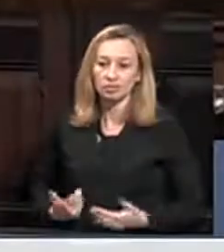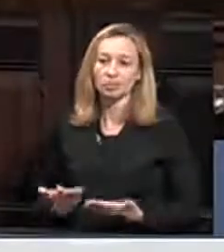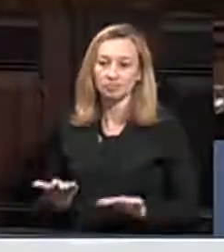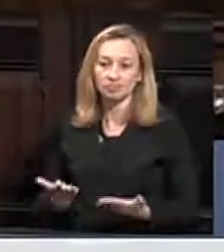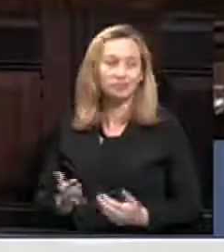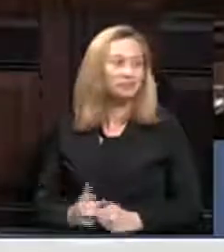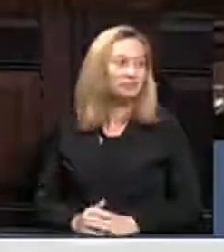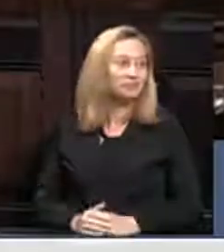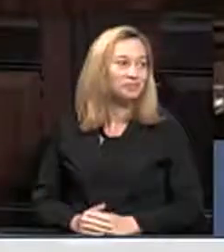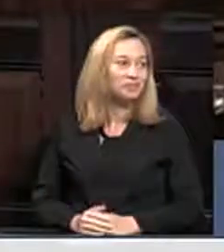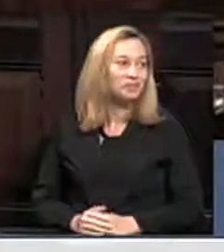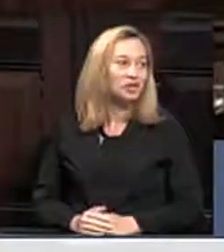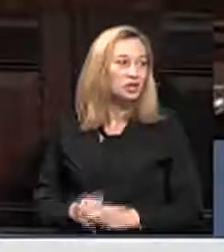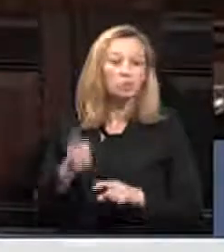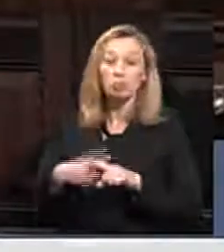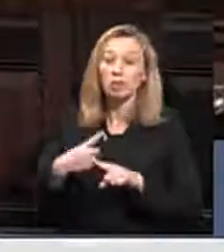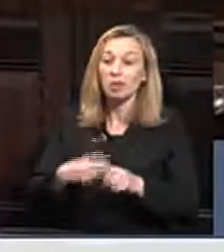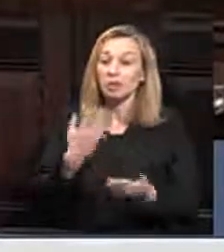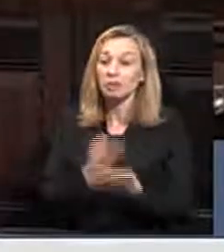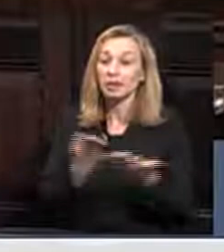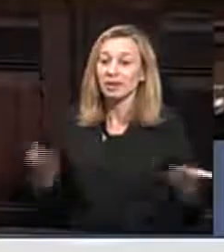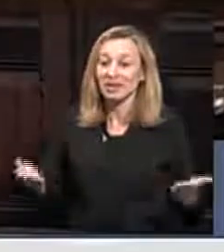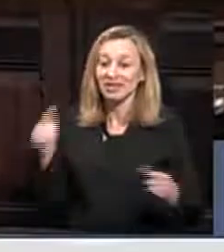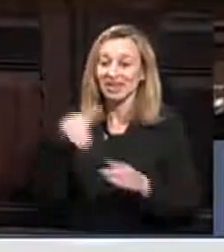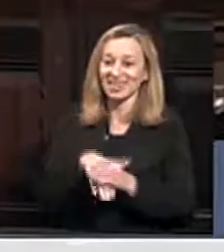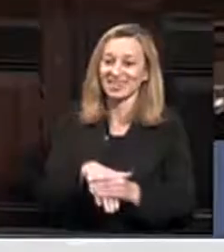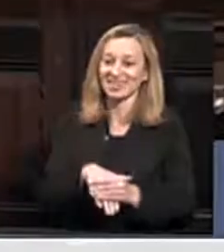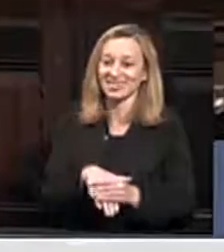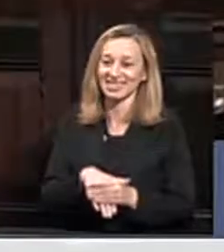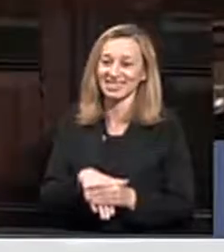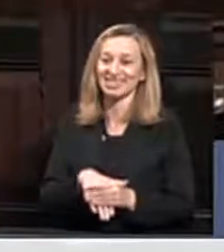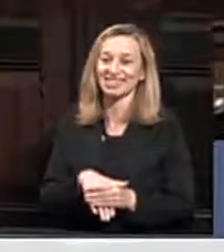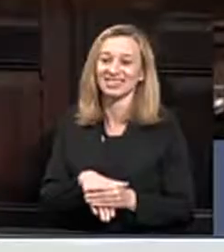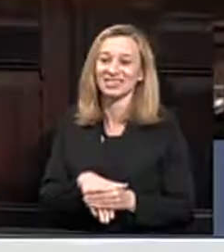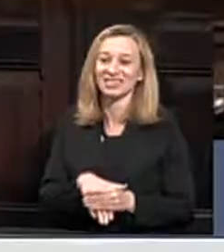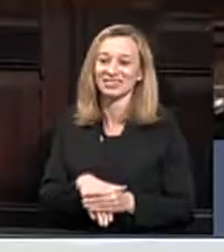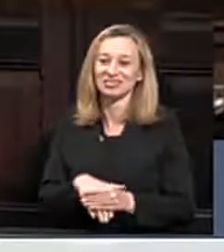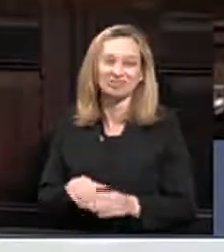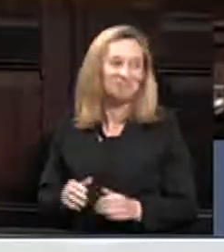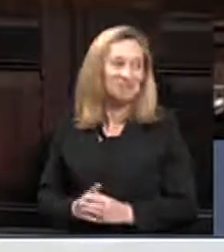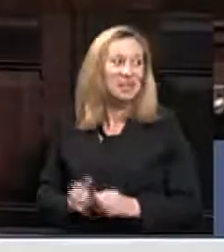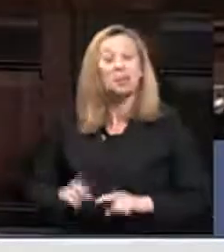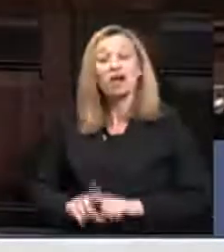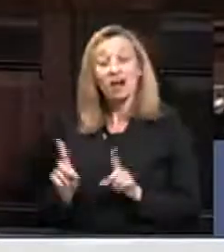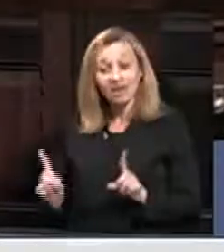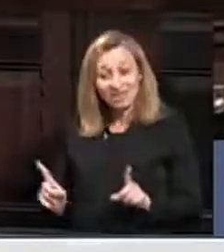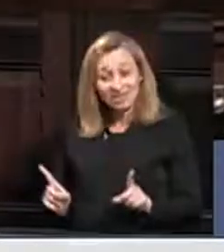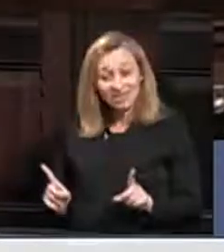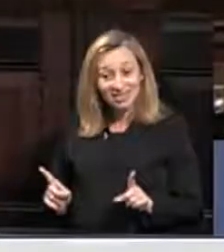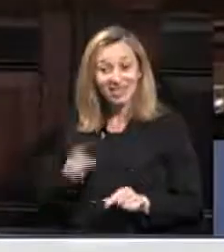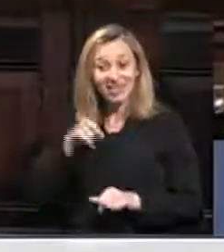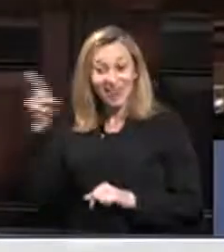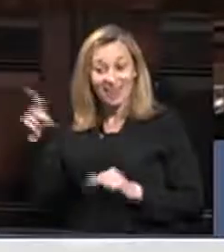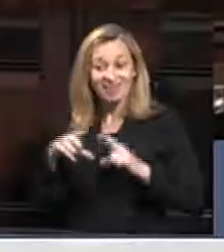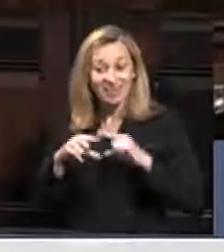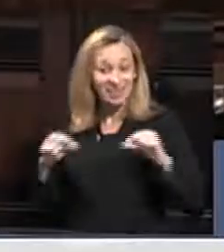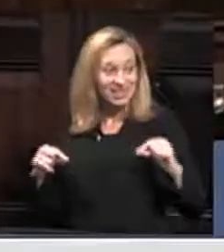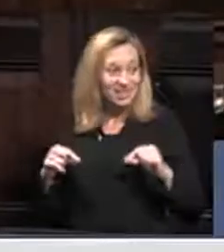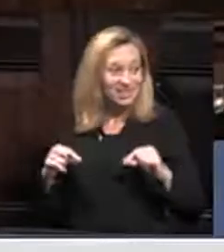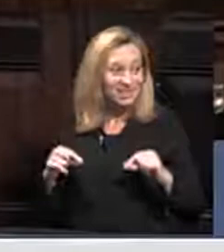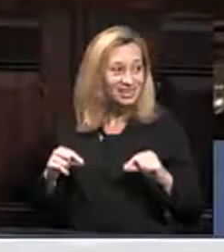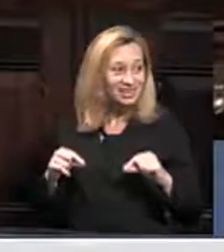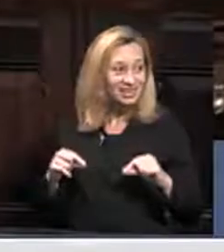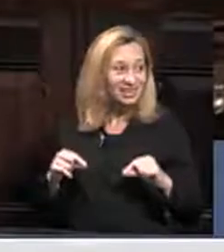porque ele perdeu a eleição com a candidatura do Ciro. Mas, lá em Brasília, já